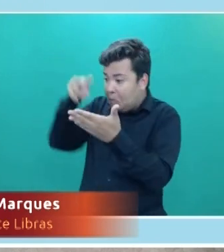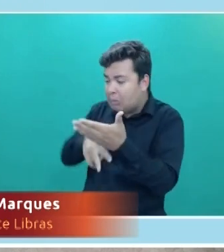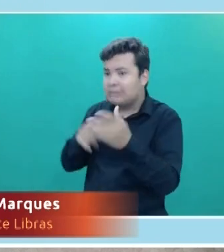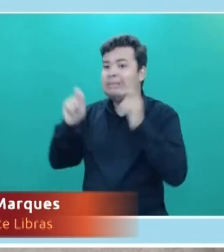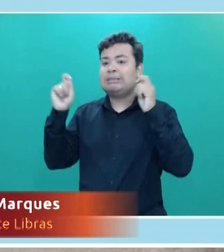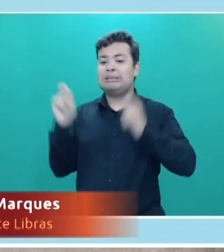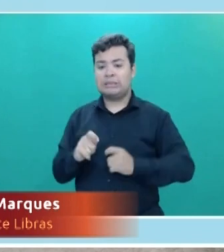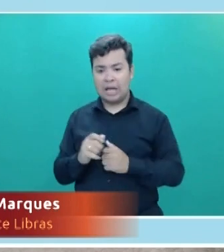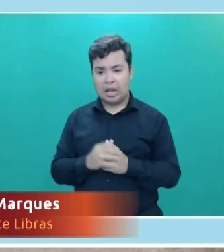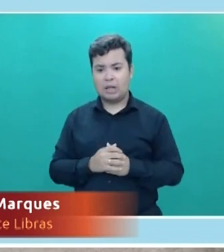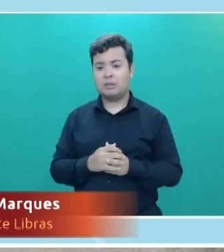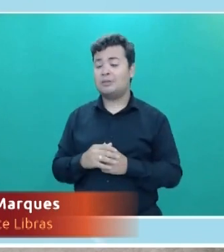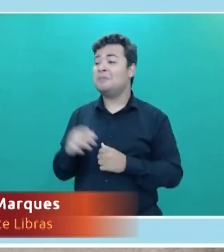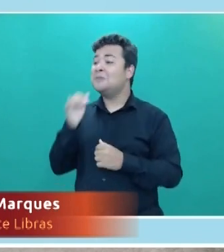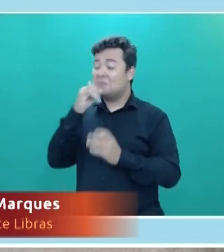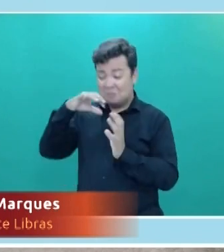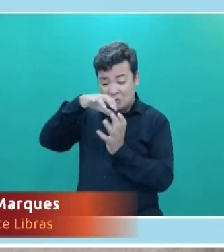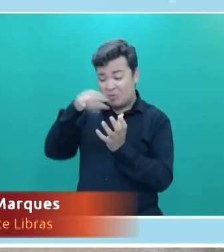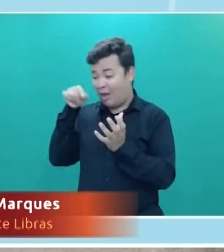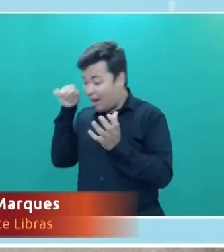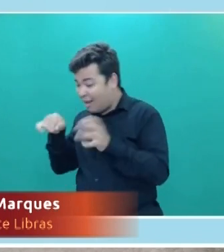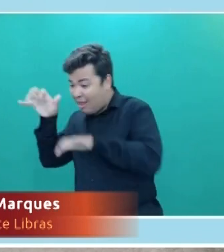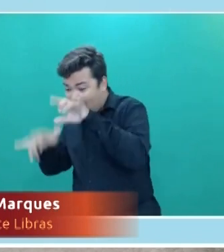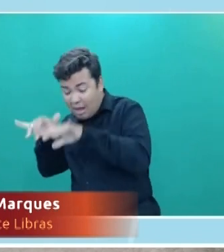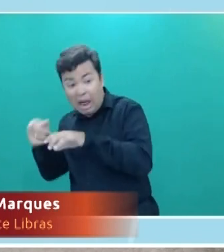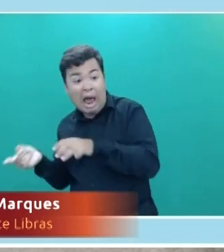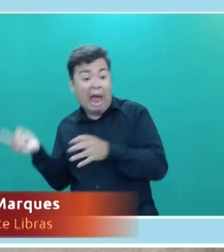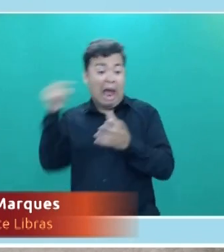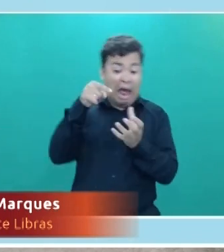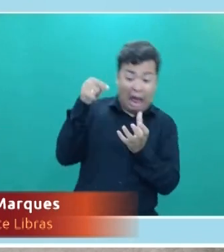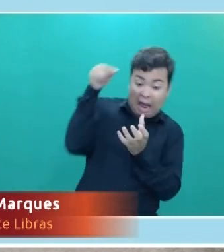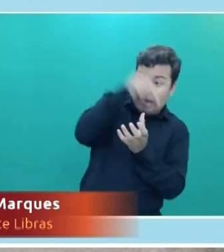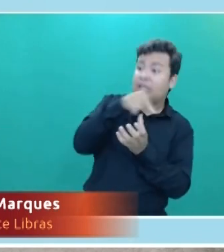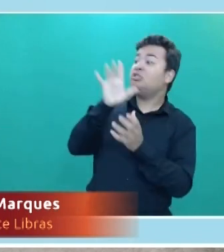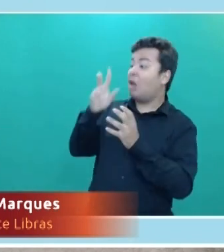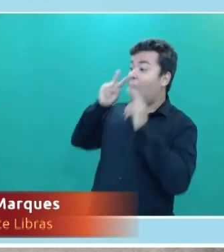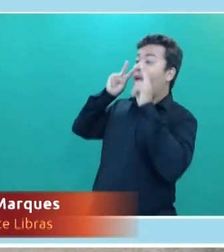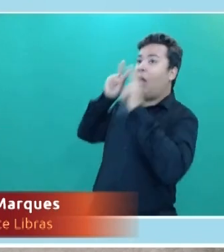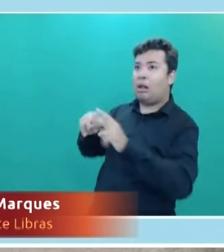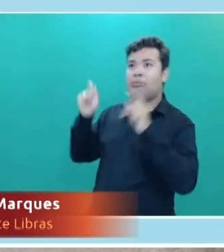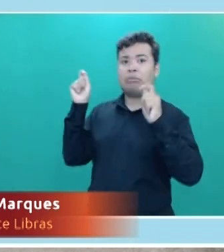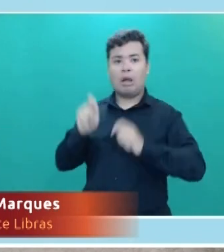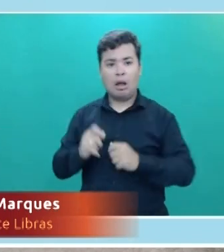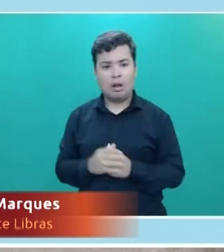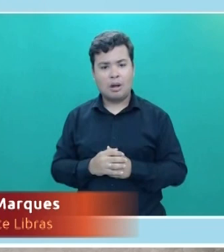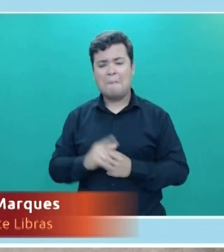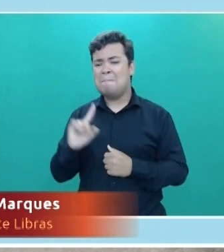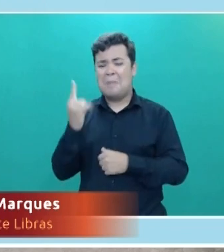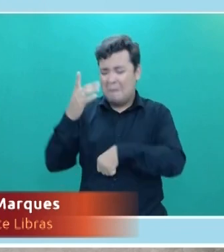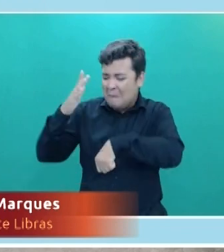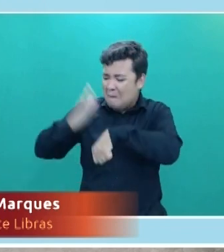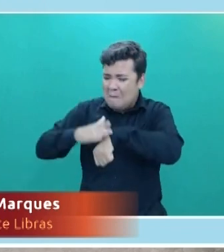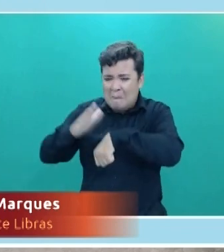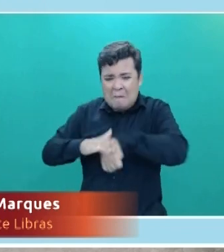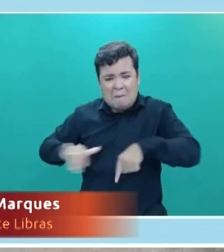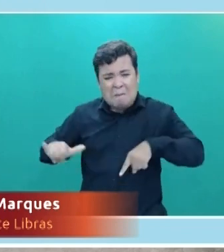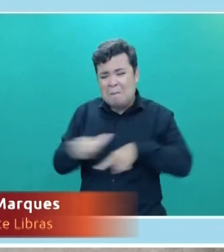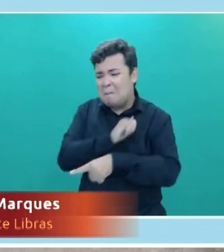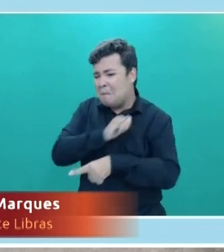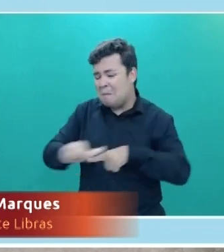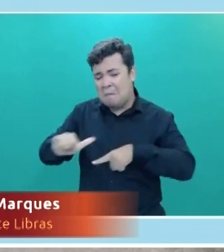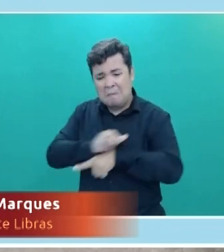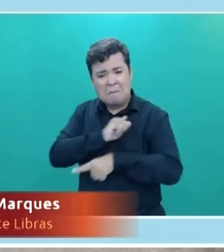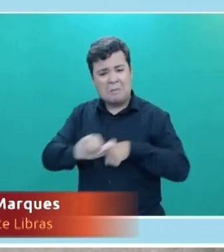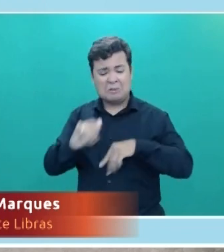vê aquele conteúdo e dissemina aquele conteúdo. E quem primeiro dominou essa arte na internet, o que a internet